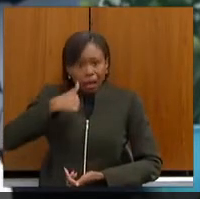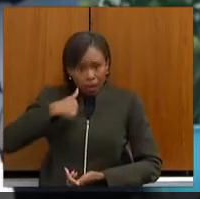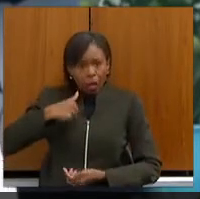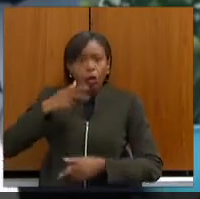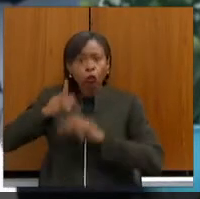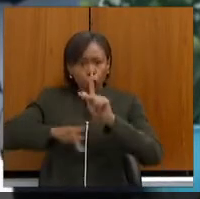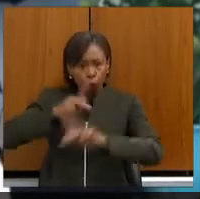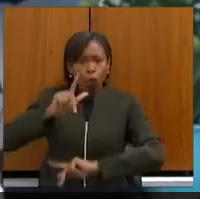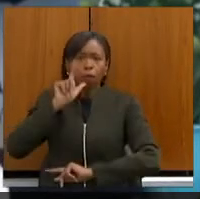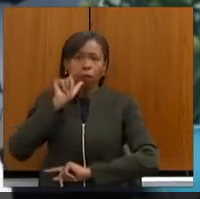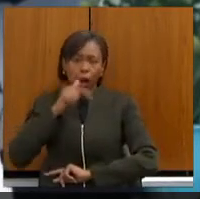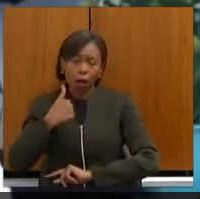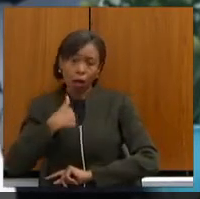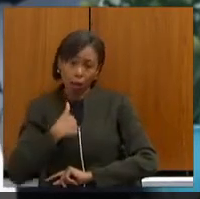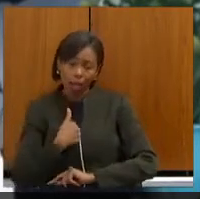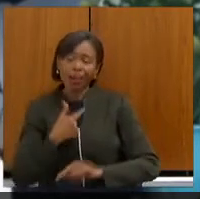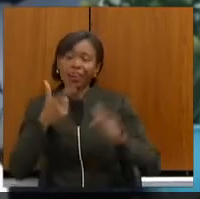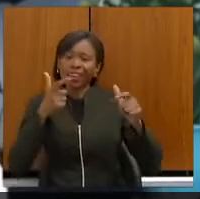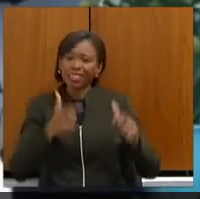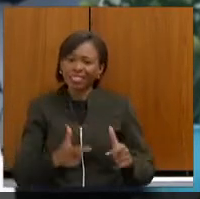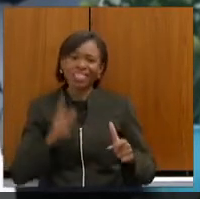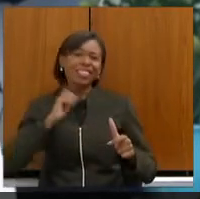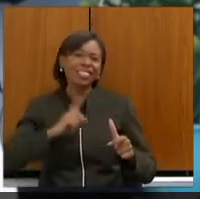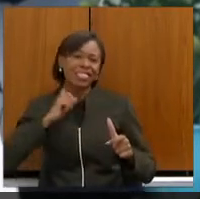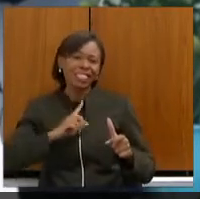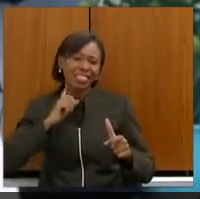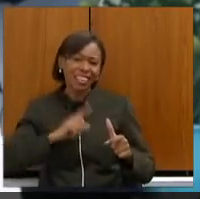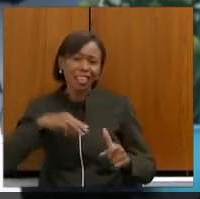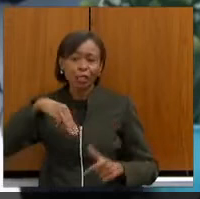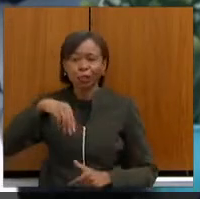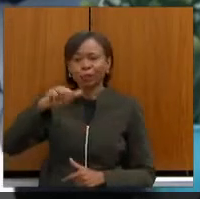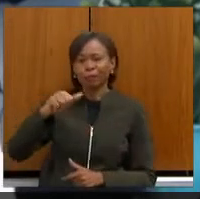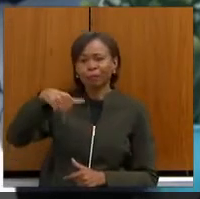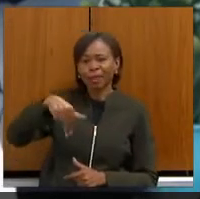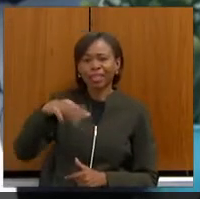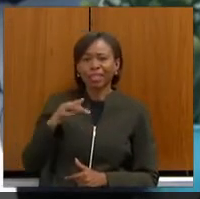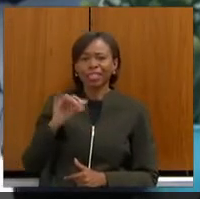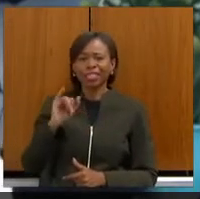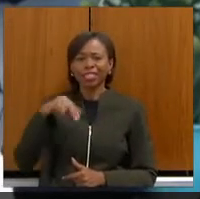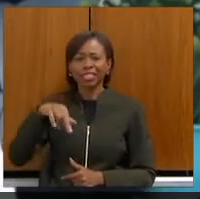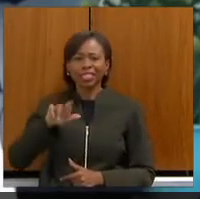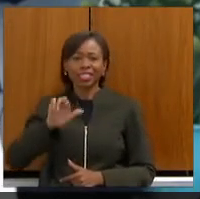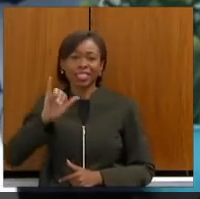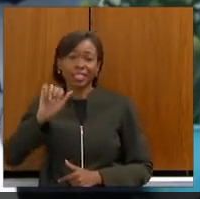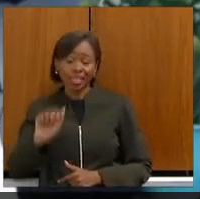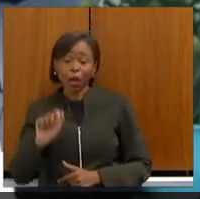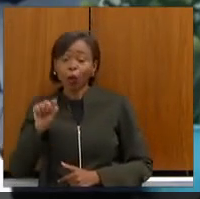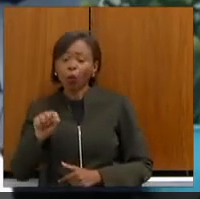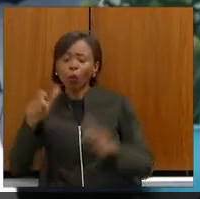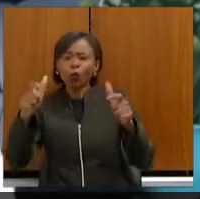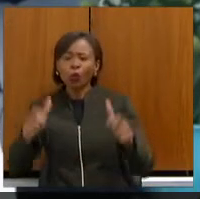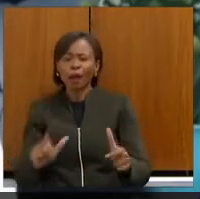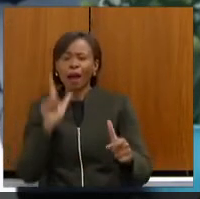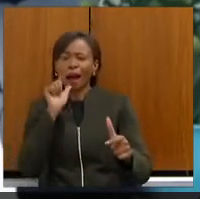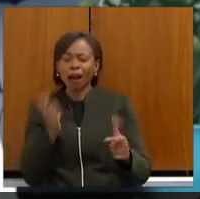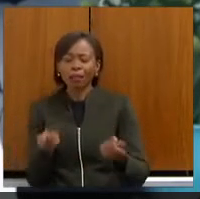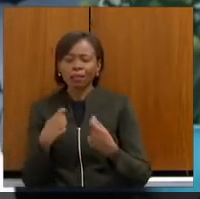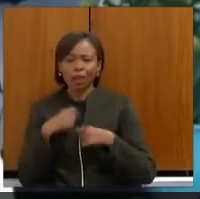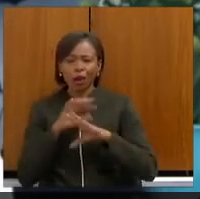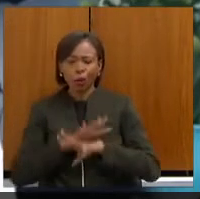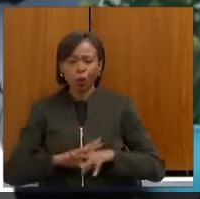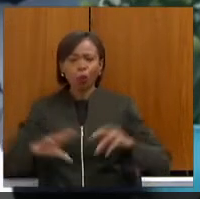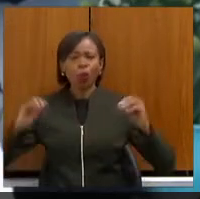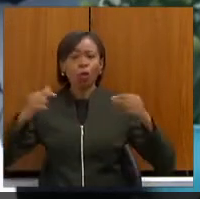nascida em moradora no Circuito das Águas da Mantiqueira Serra de águas curativas a minha luta é contra a mercantilização